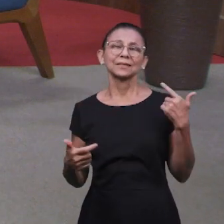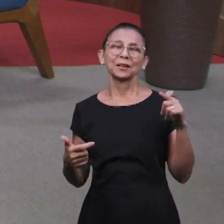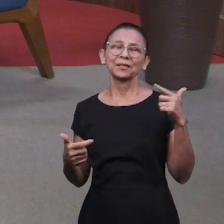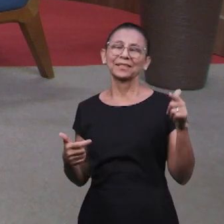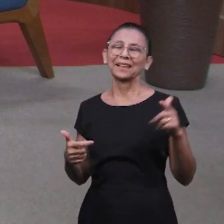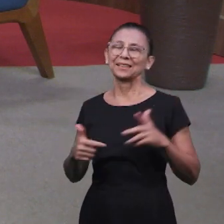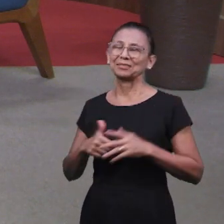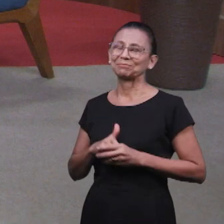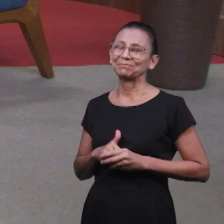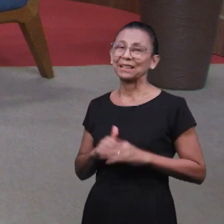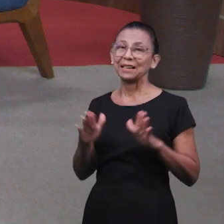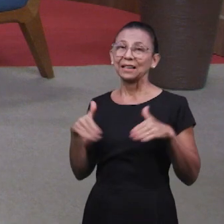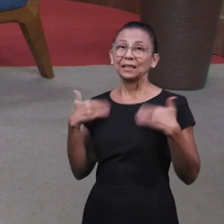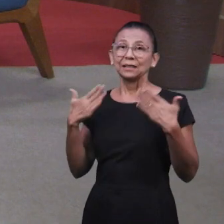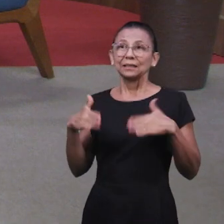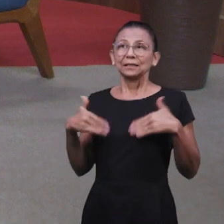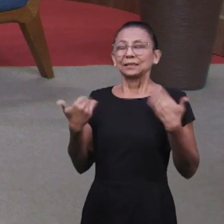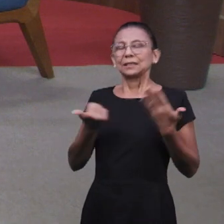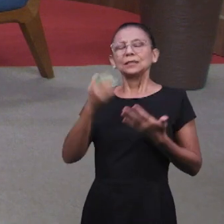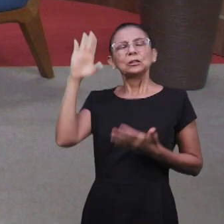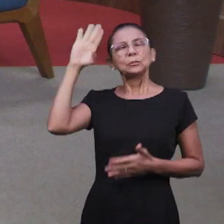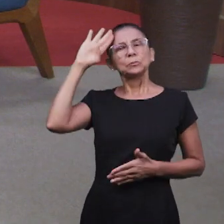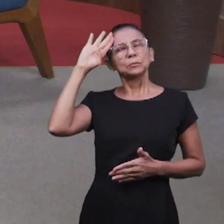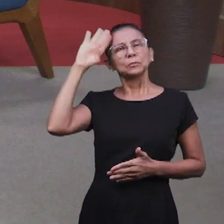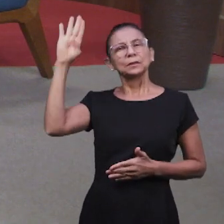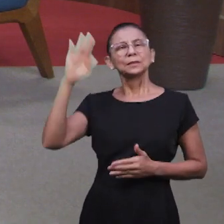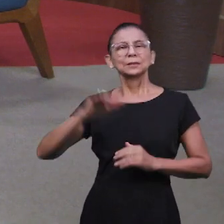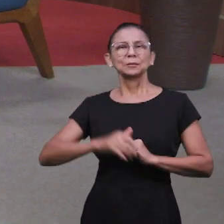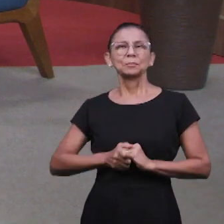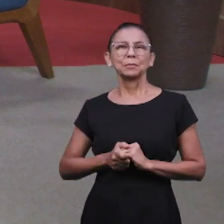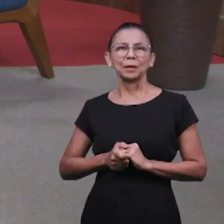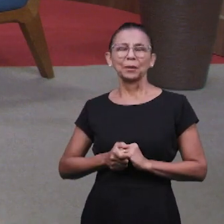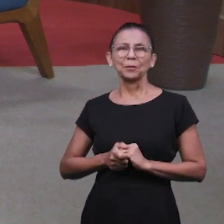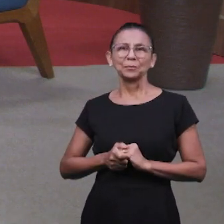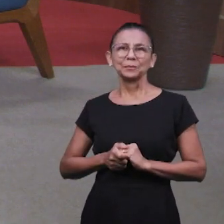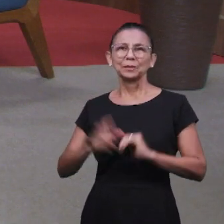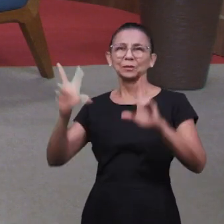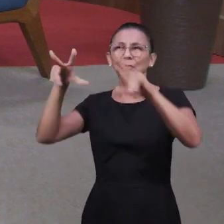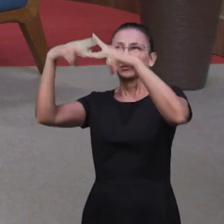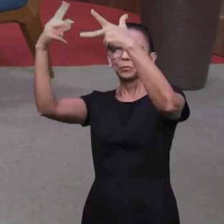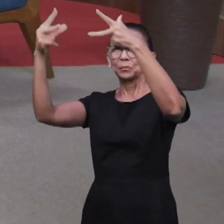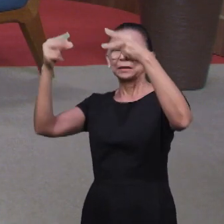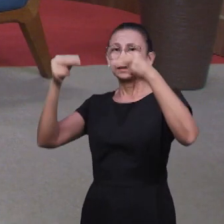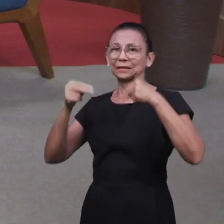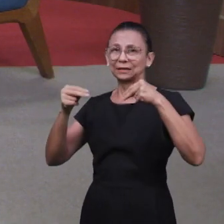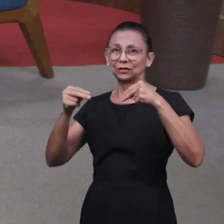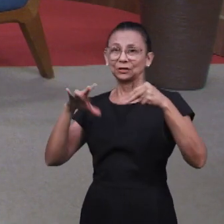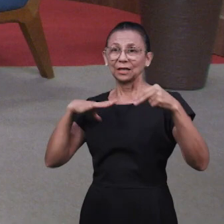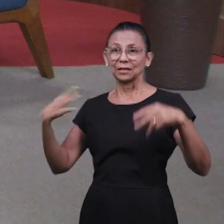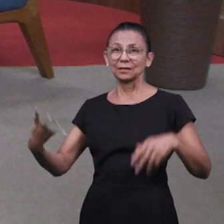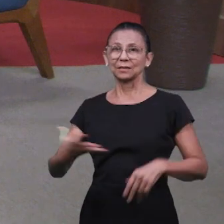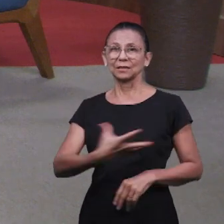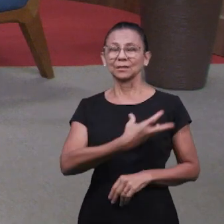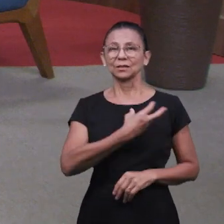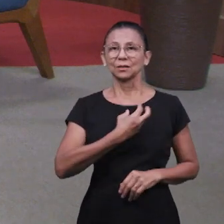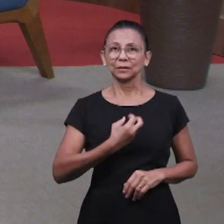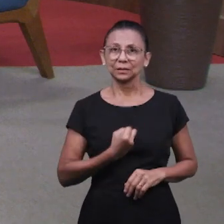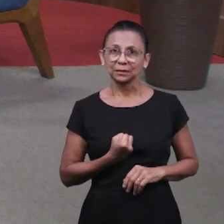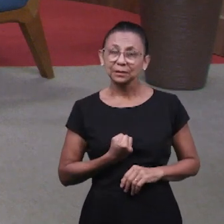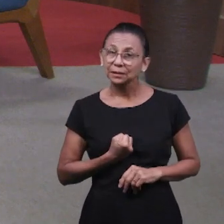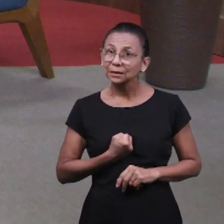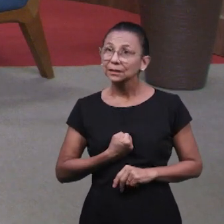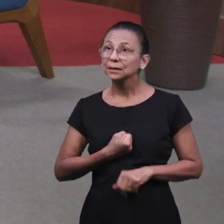vitória na vida do homem do que receber o mais glorioso e valioso presente de Deus para nós, que é